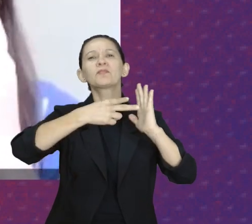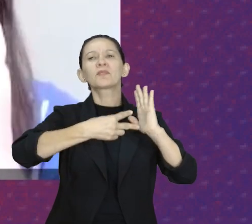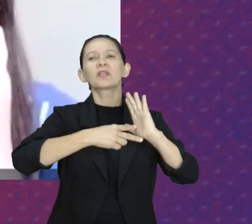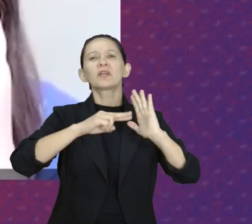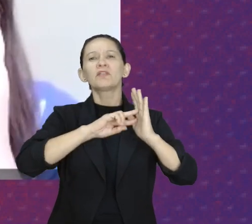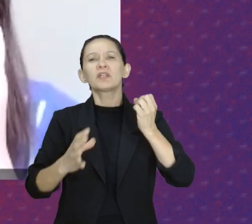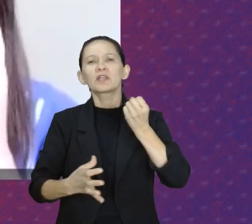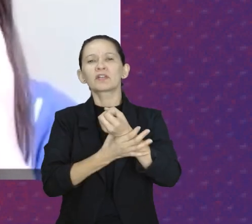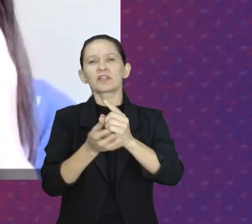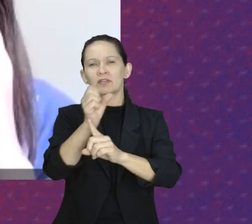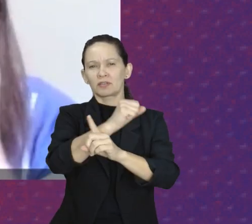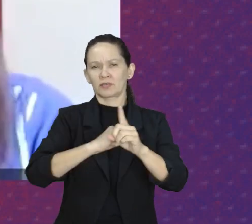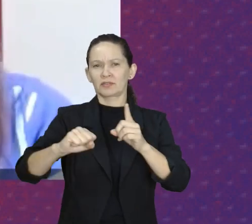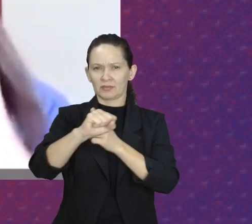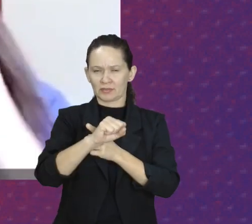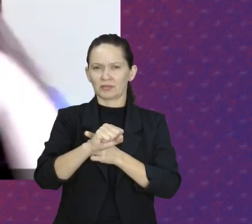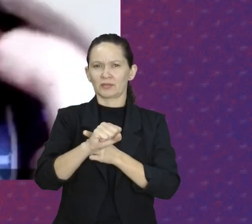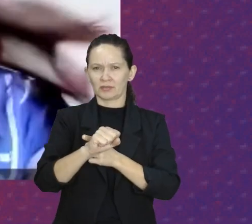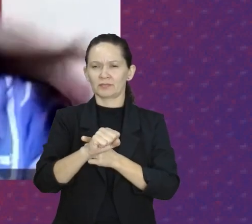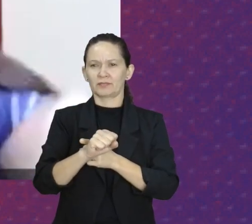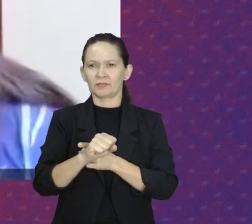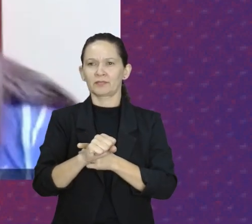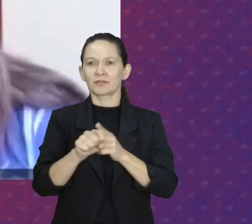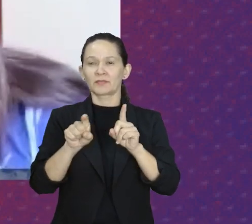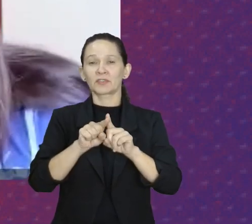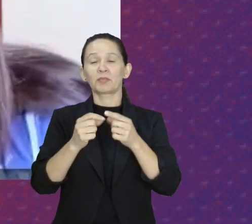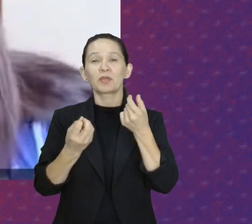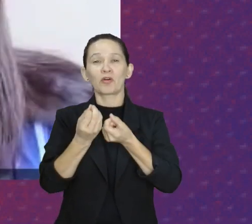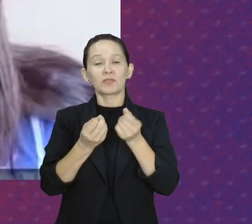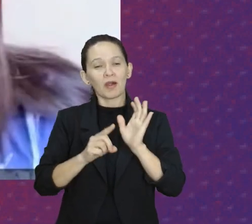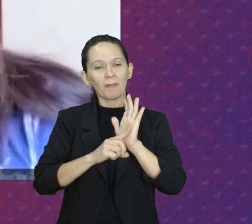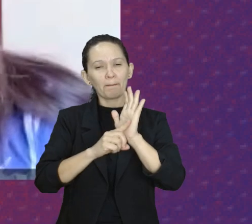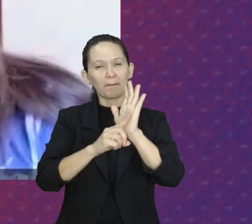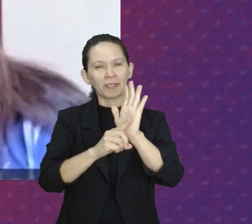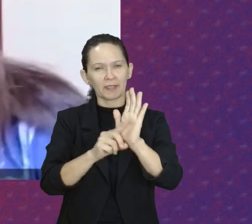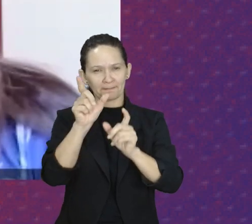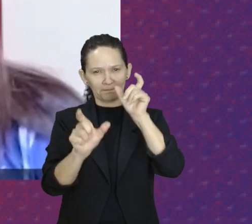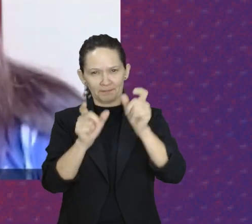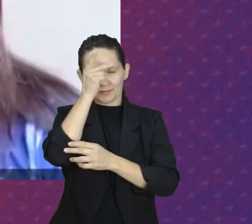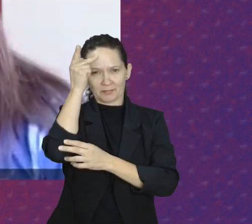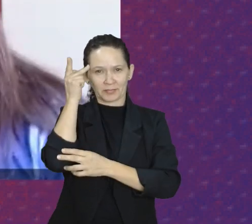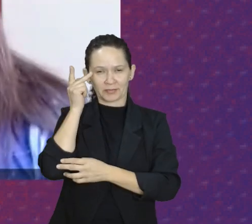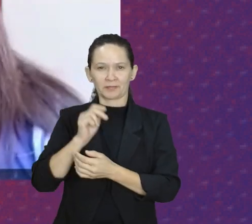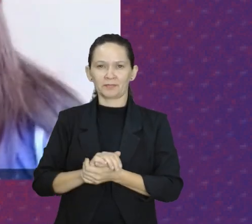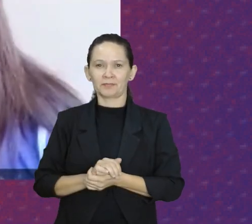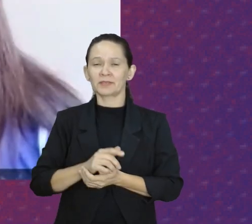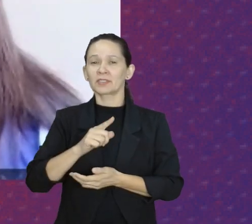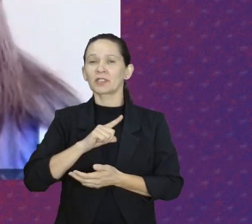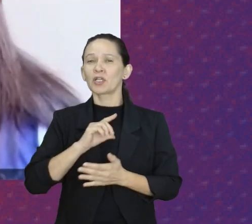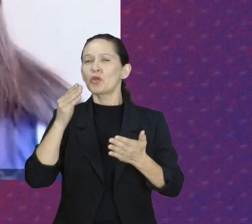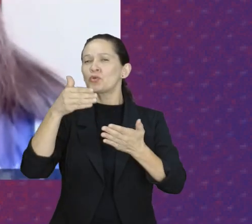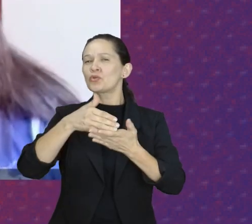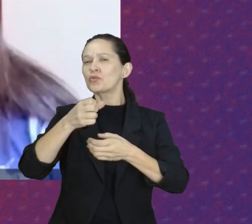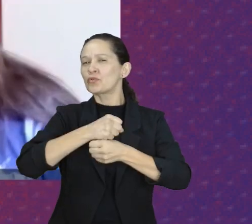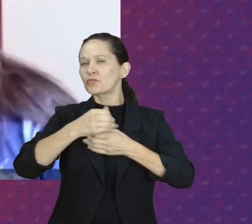seguridade social e previdência social. Bom, a gente tem tido nos últimos